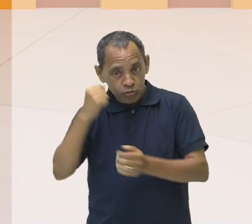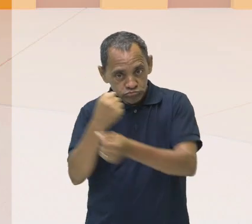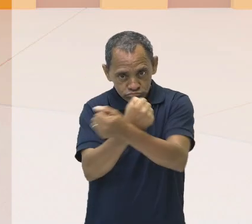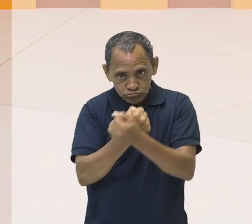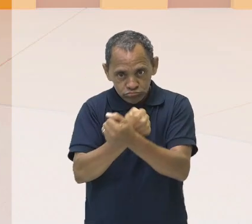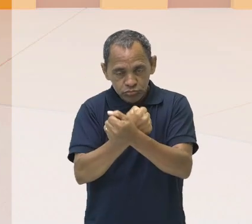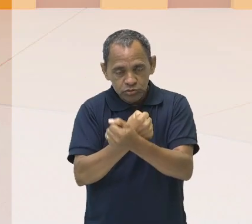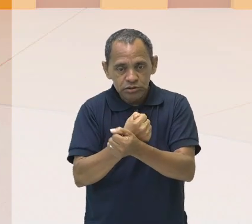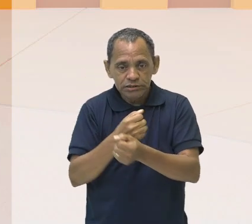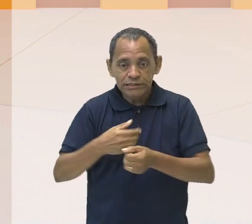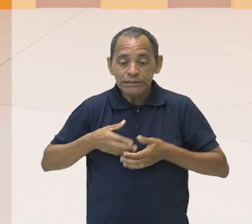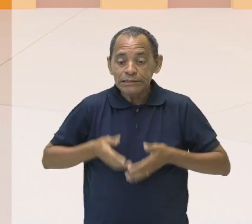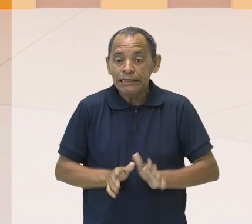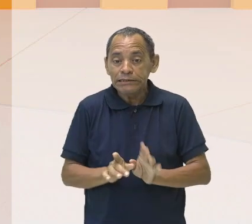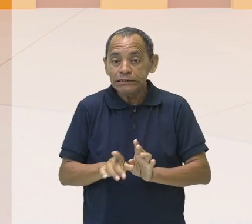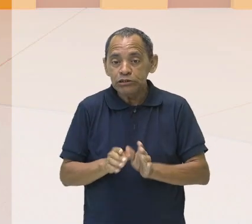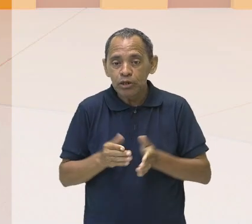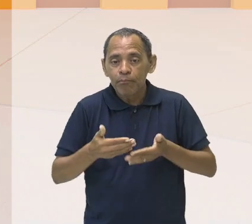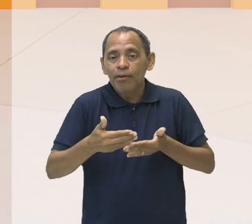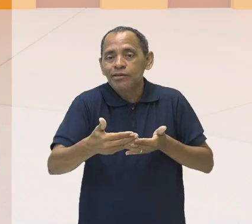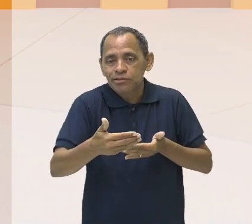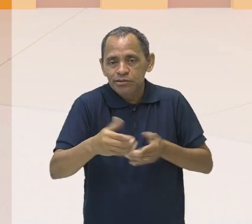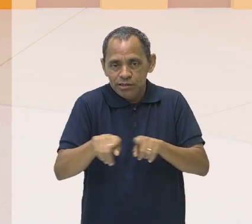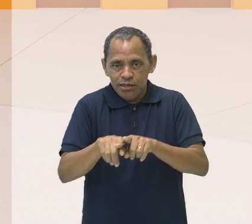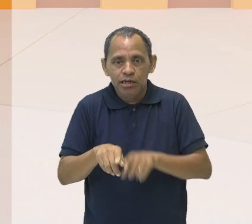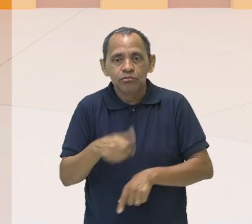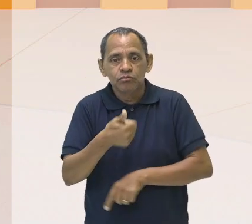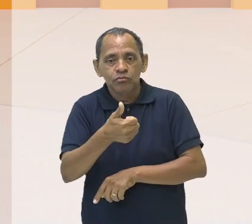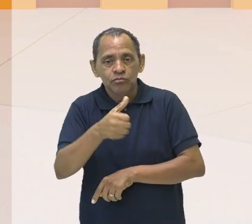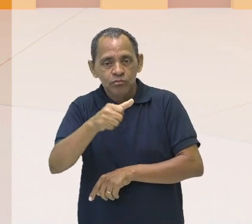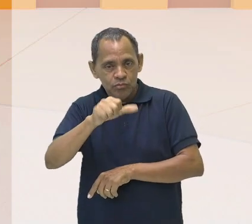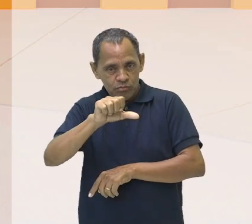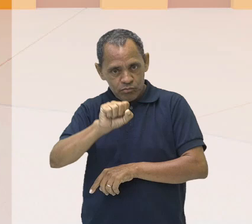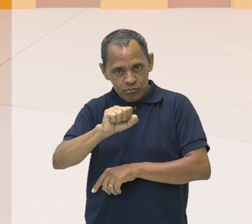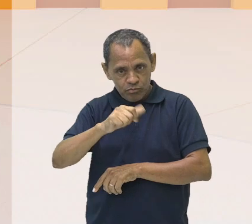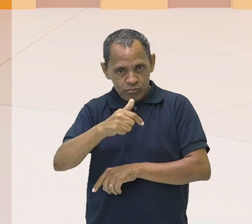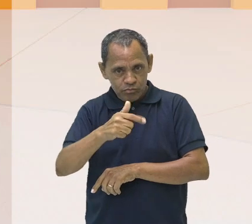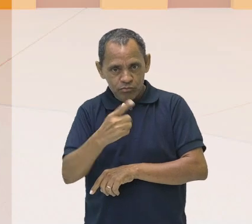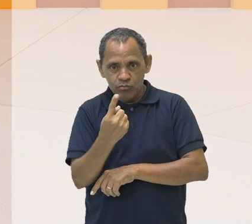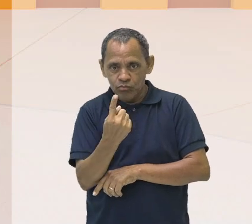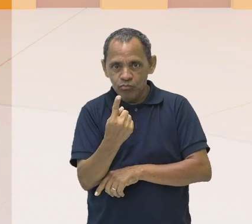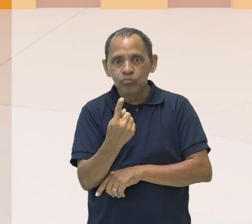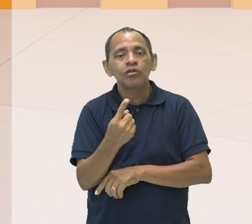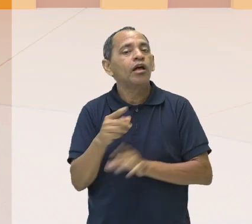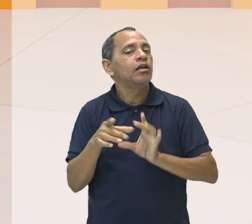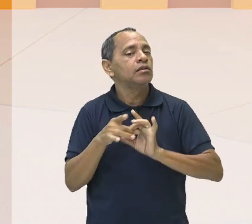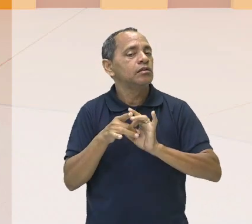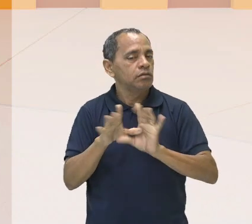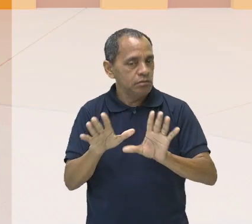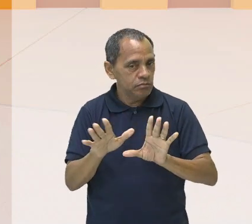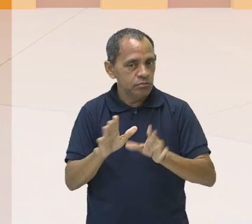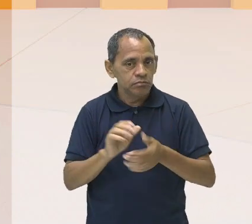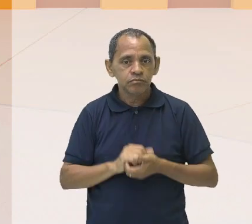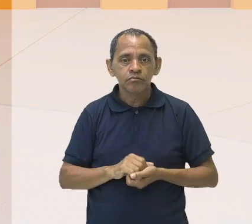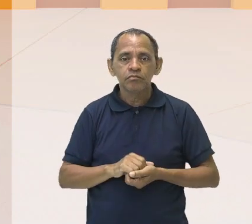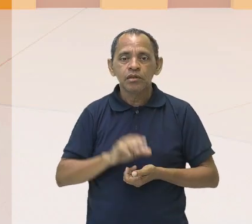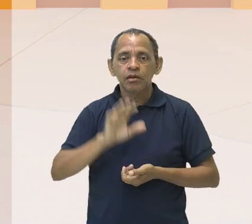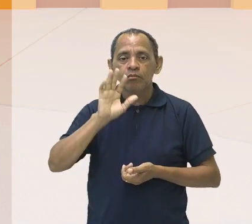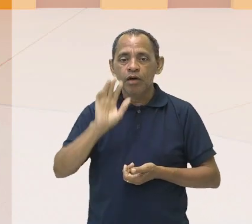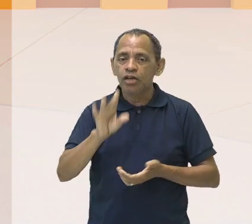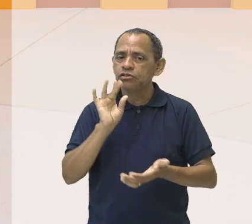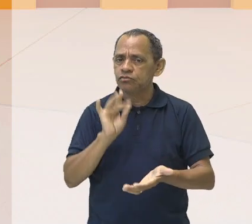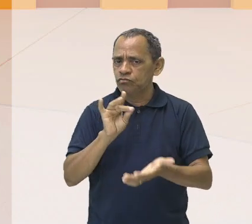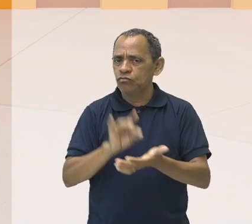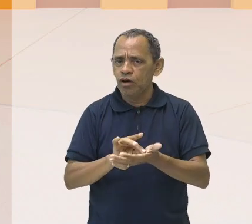partir desta data, 1881, certo? Seriam considerados livres, embora